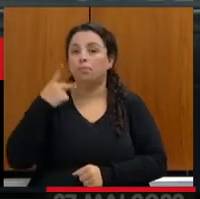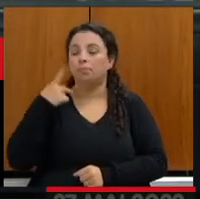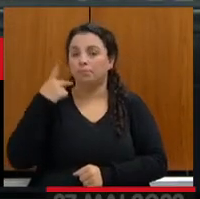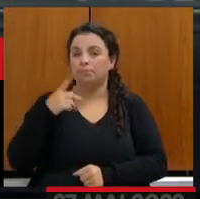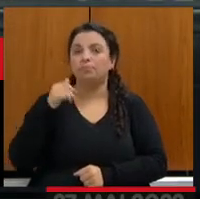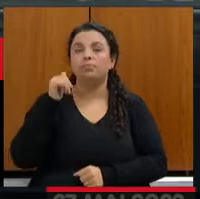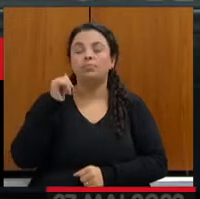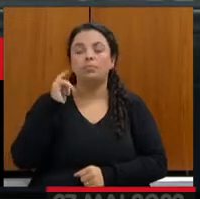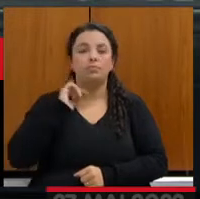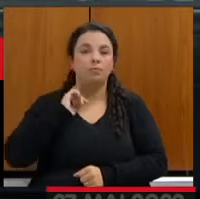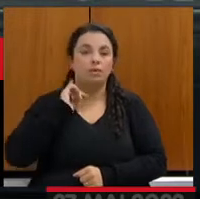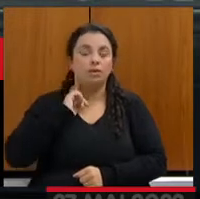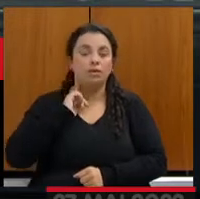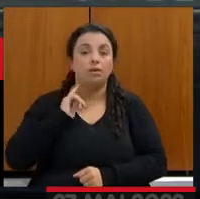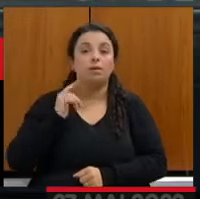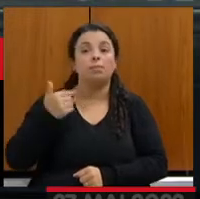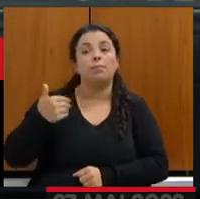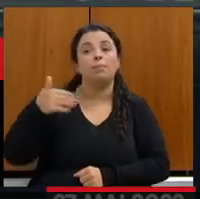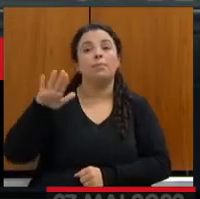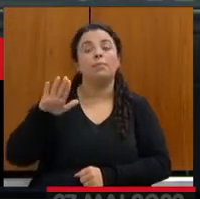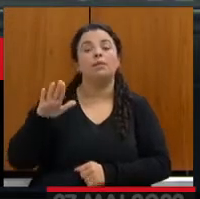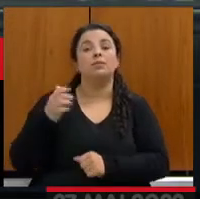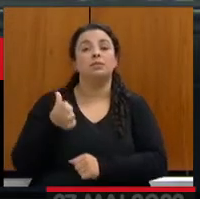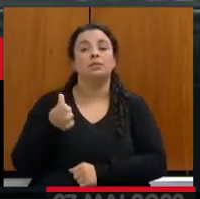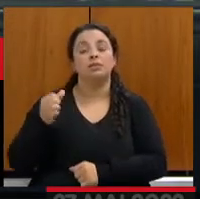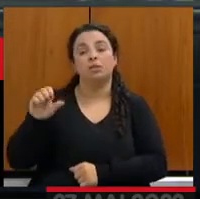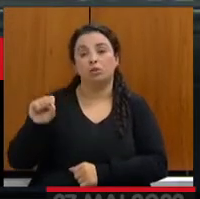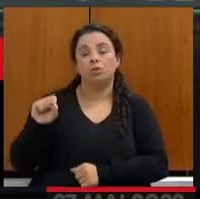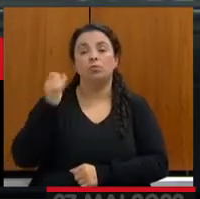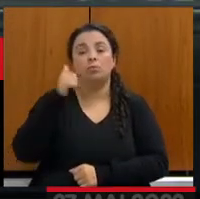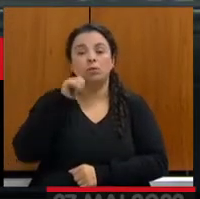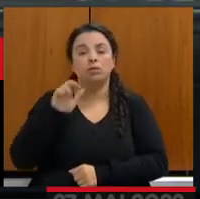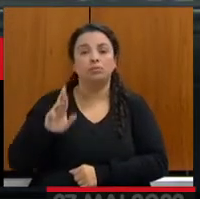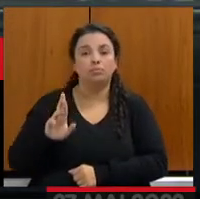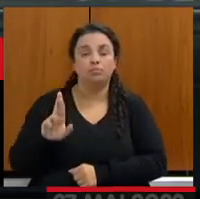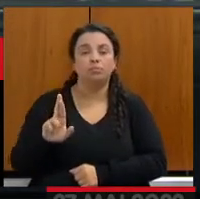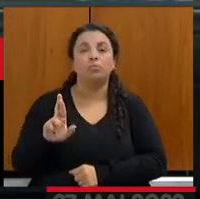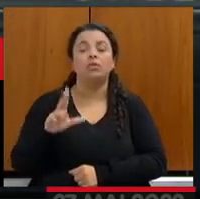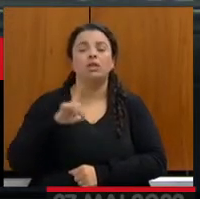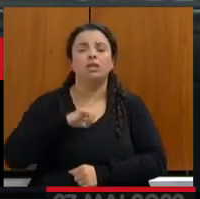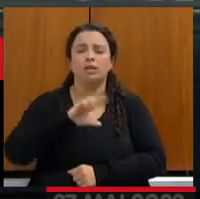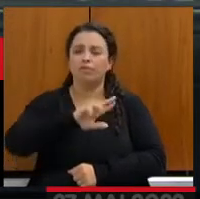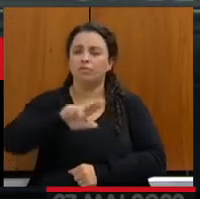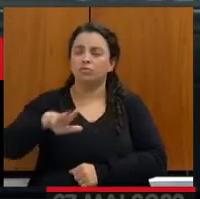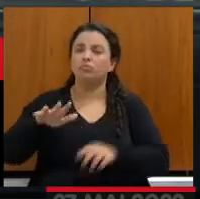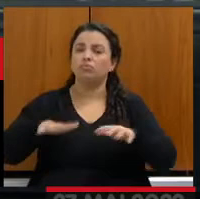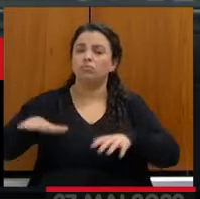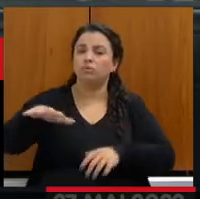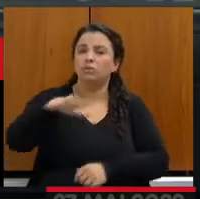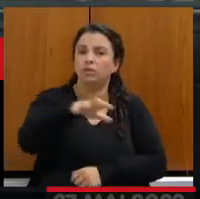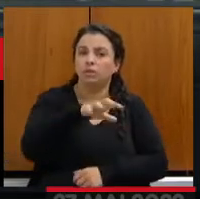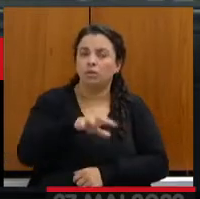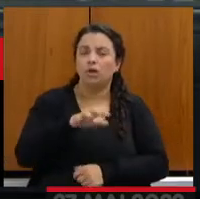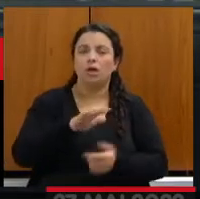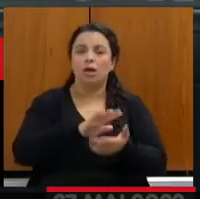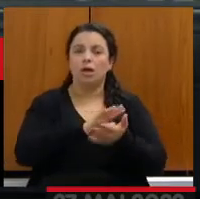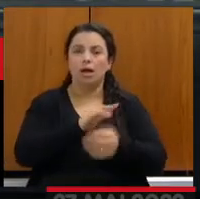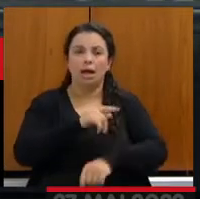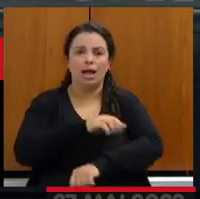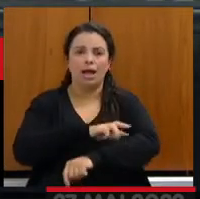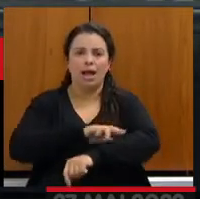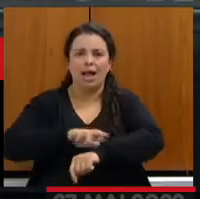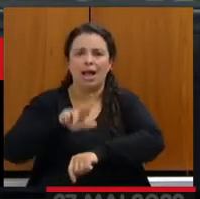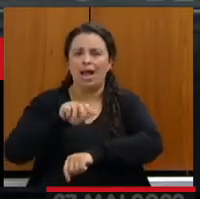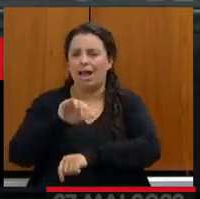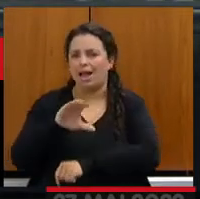68 representantes contemplando os critérios de diversidade territorial racial de gênero de